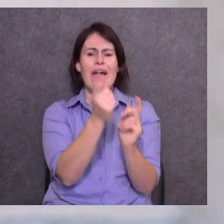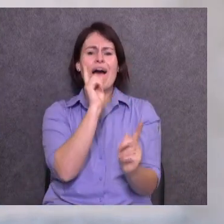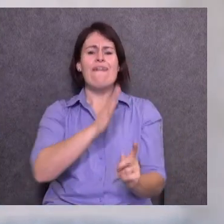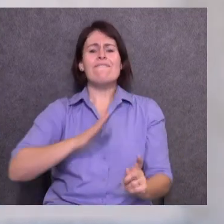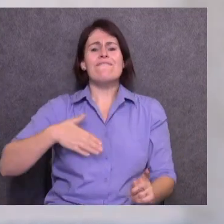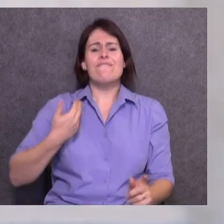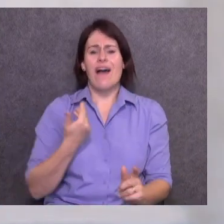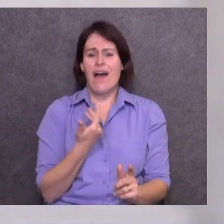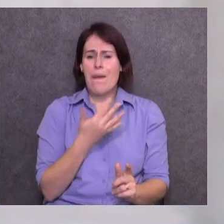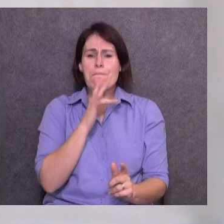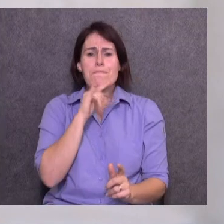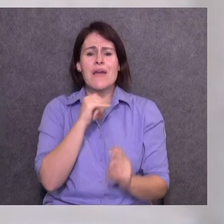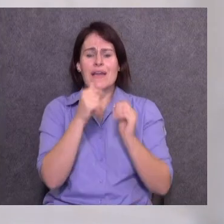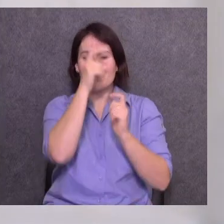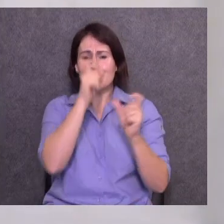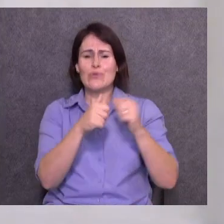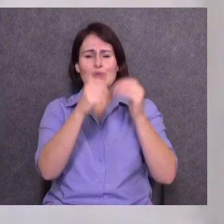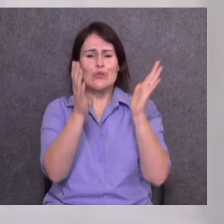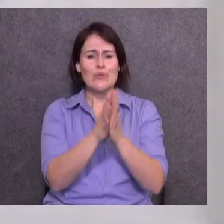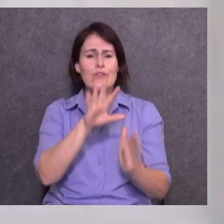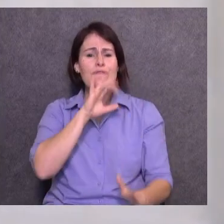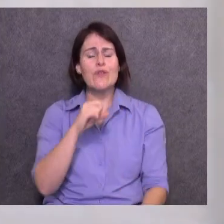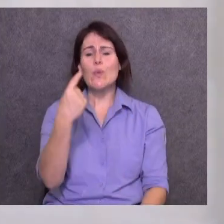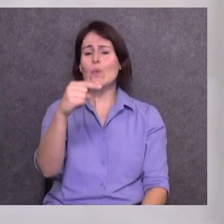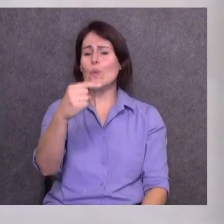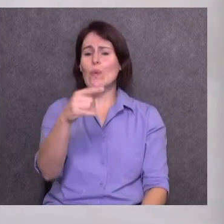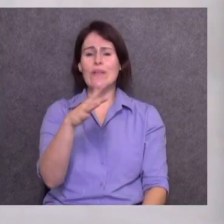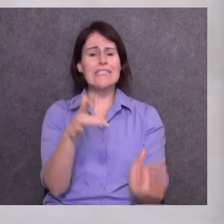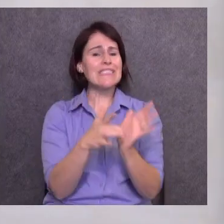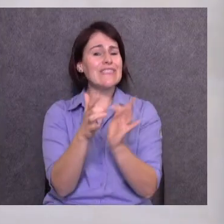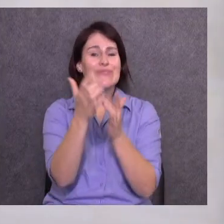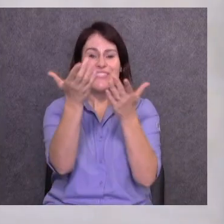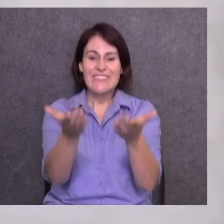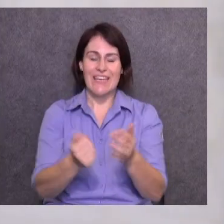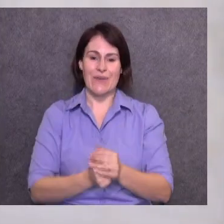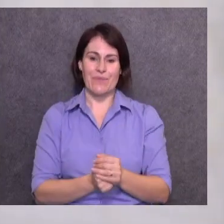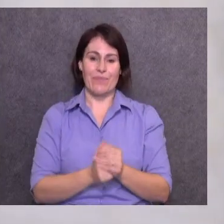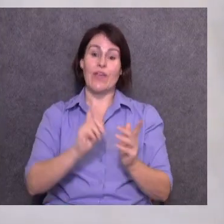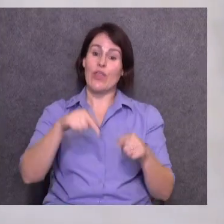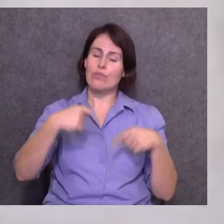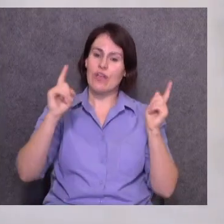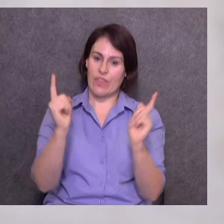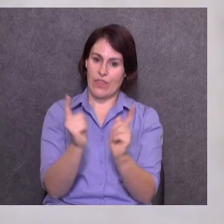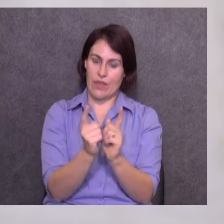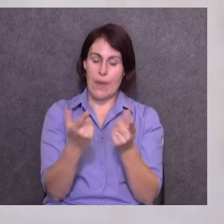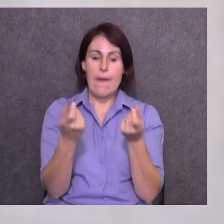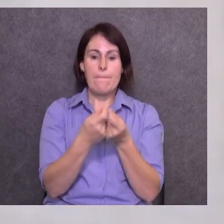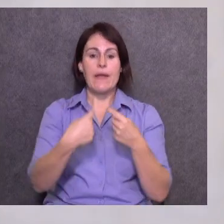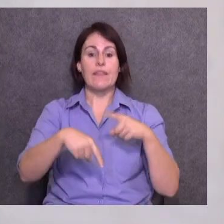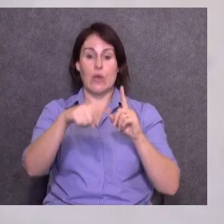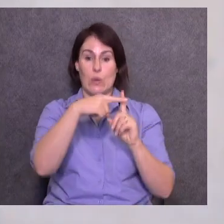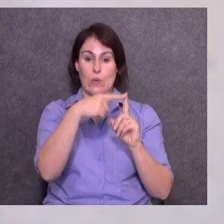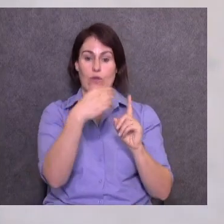como primogênito o seu filho Jesus. Depois, para abreviar, junto à cruz, ela